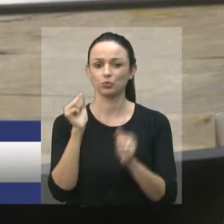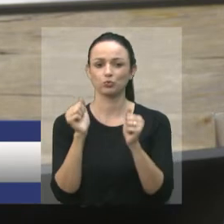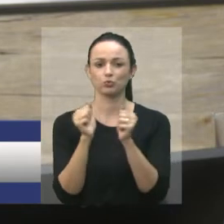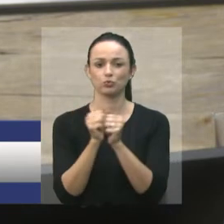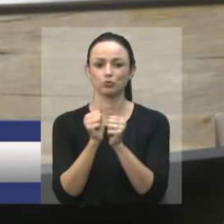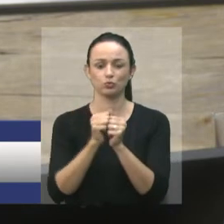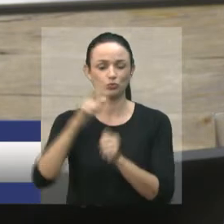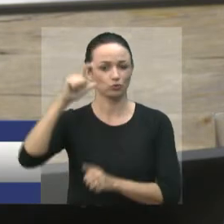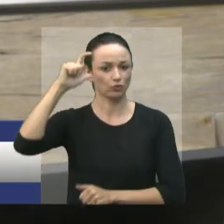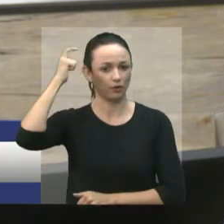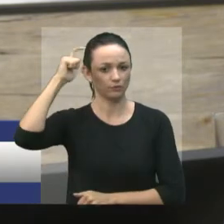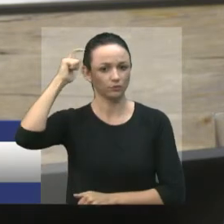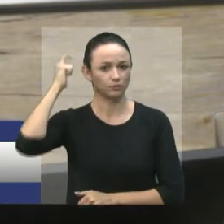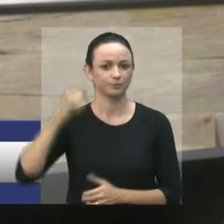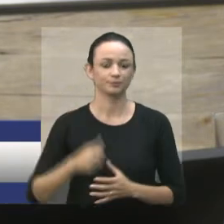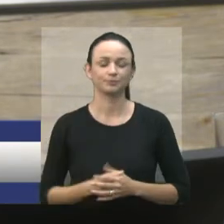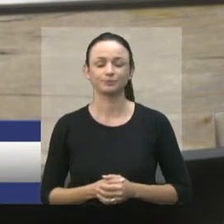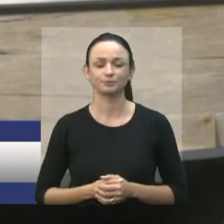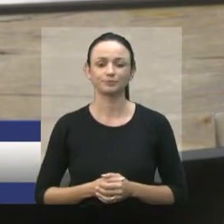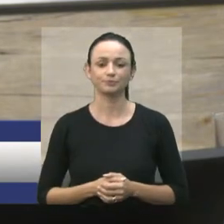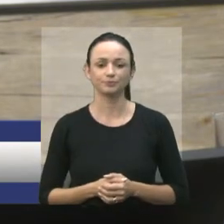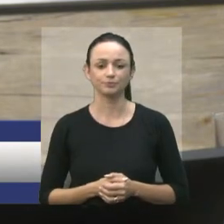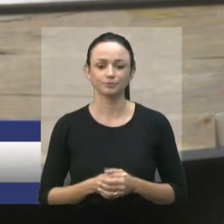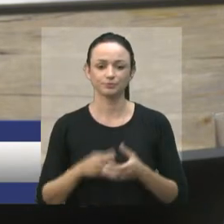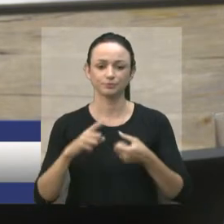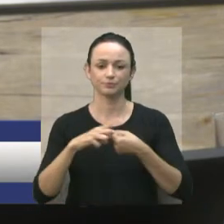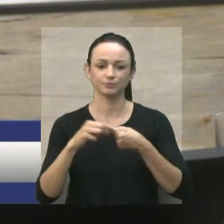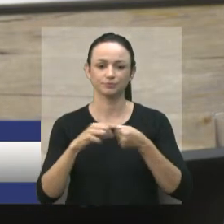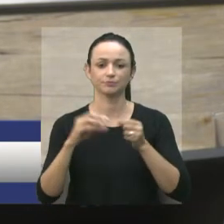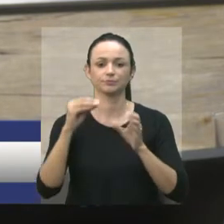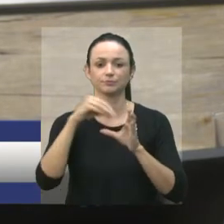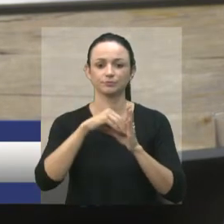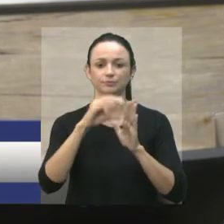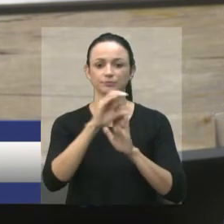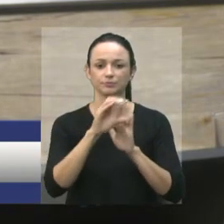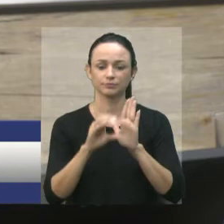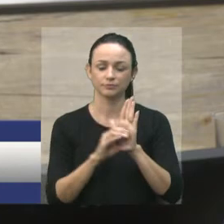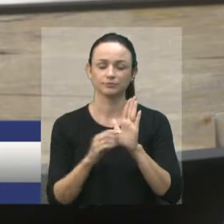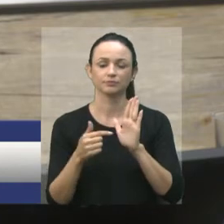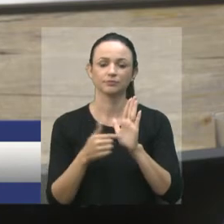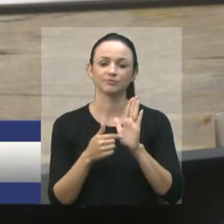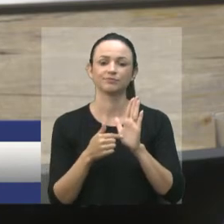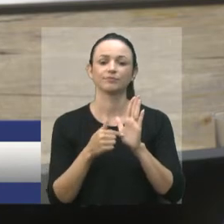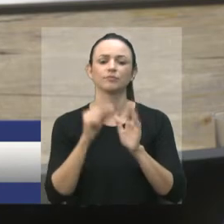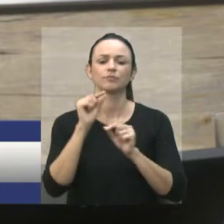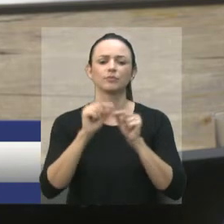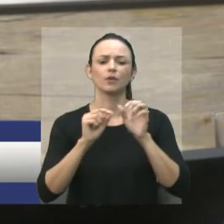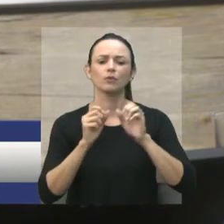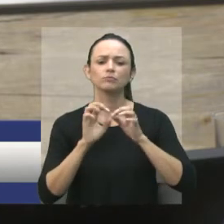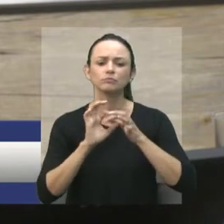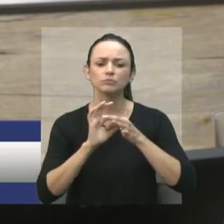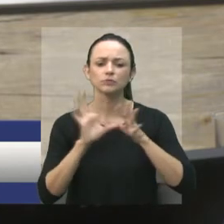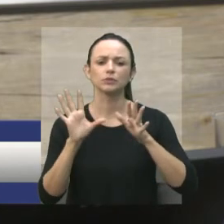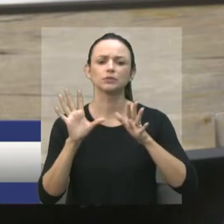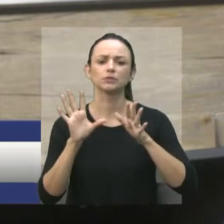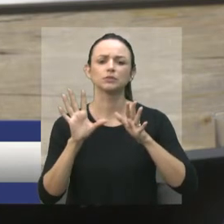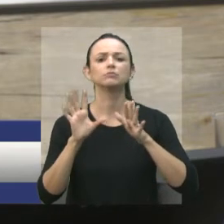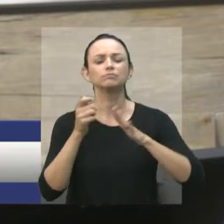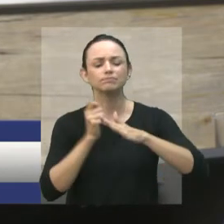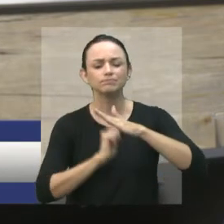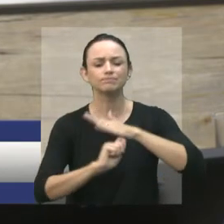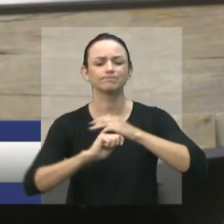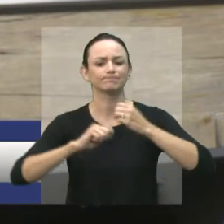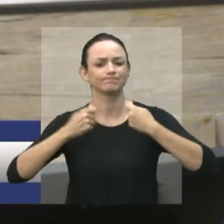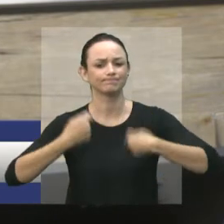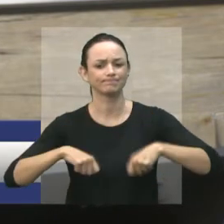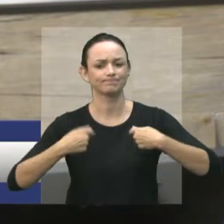Jefferson Rodrigo Vieira. Insere artigo no capítulo das disposições finais, autorizando a promoção dos investimentos